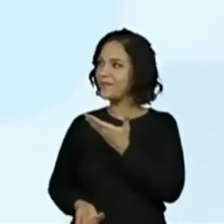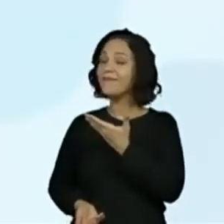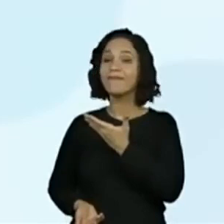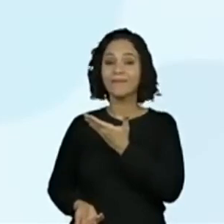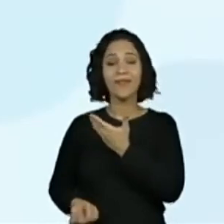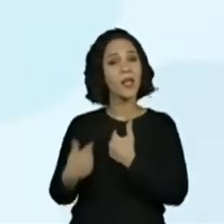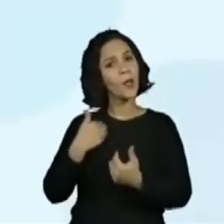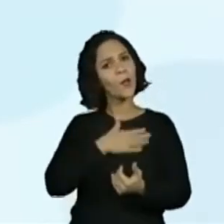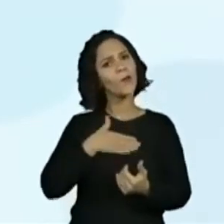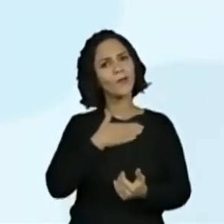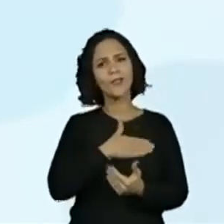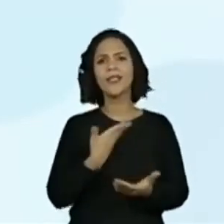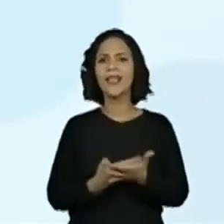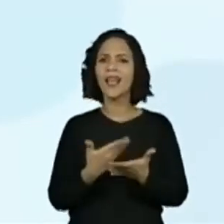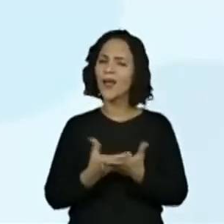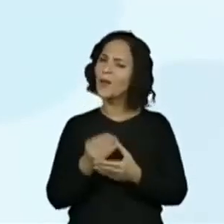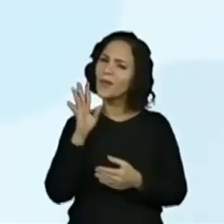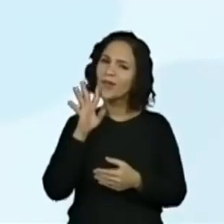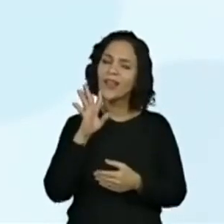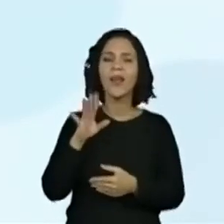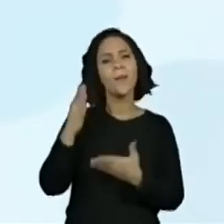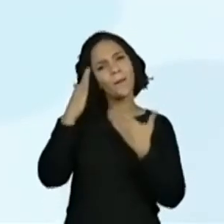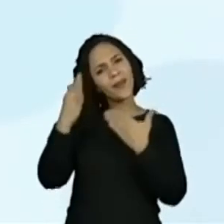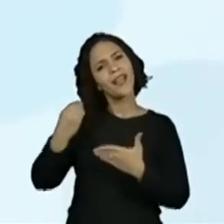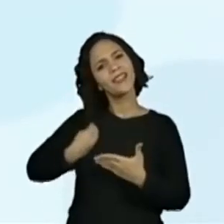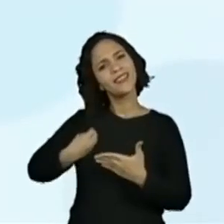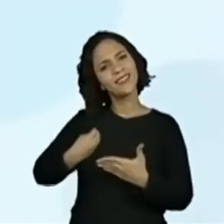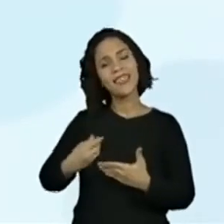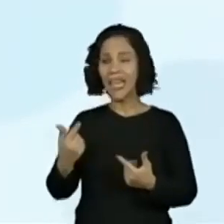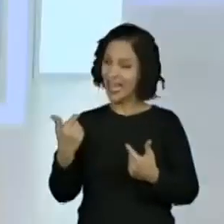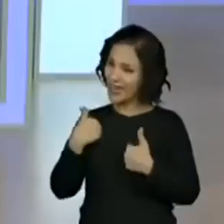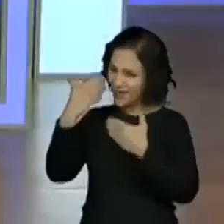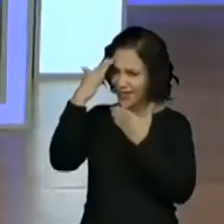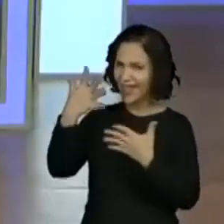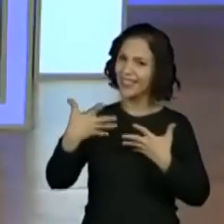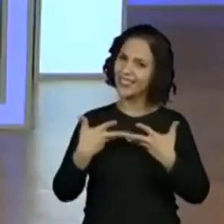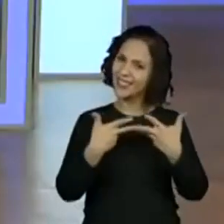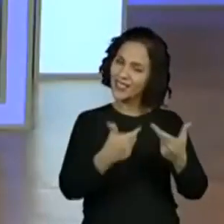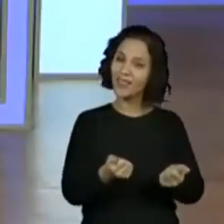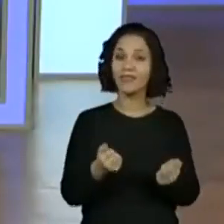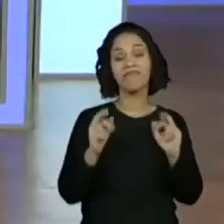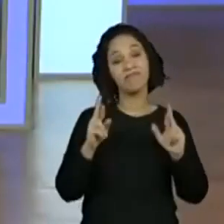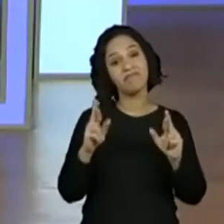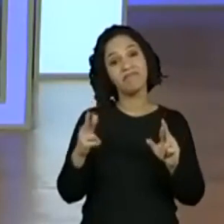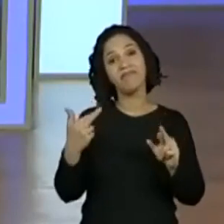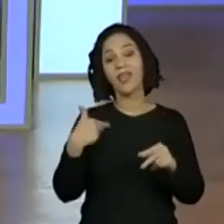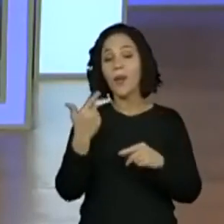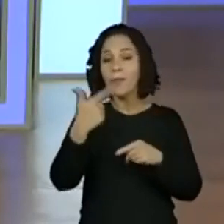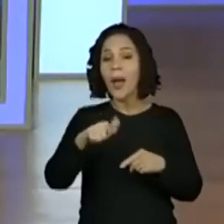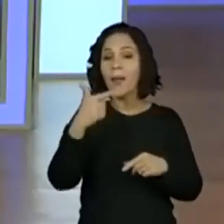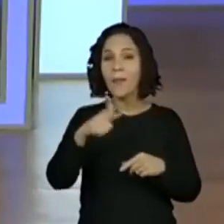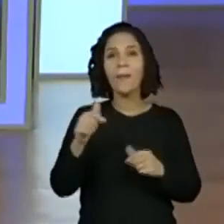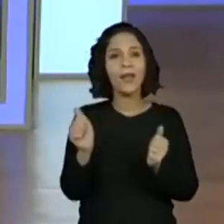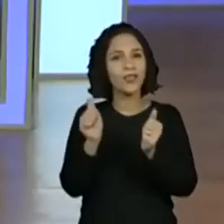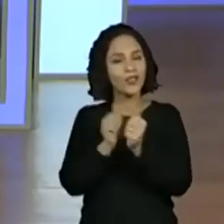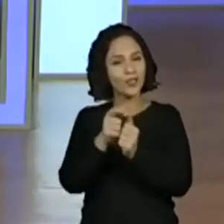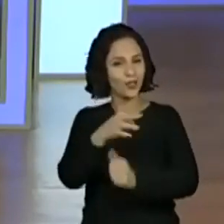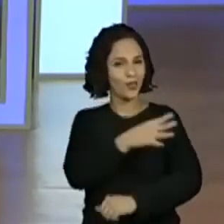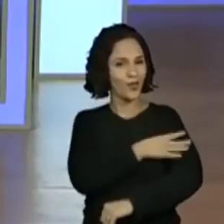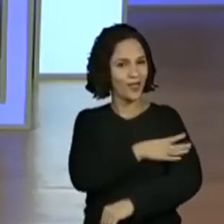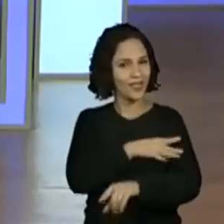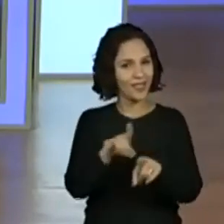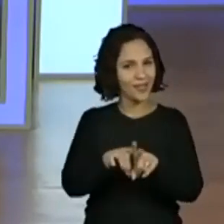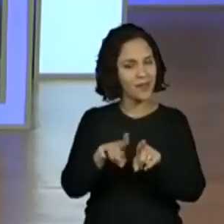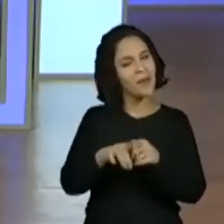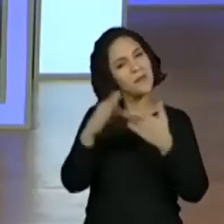aula que eu gostei muito, professora. Foi muito legal. Também. Muito obrigada pela participação. Eu que agradeço o convite. Espero estar em outras oportunidades aqui com a turma do quarto